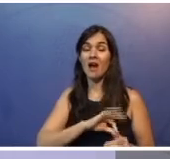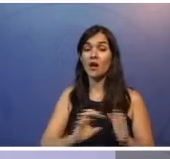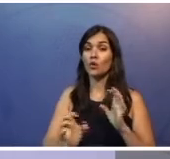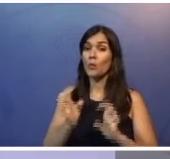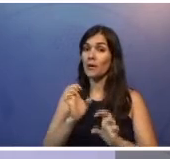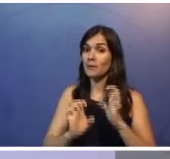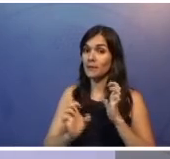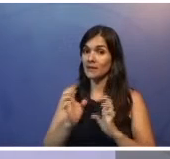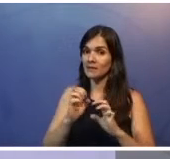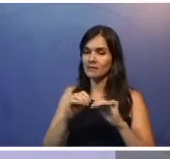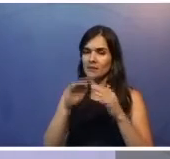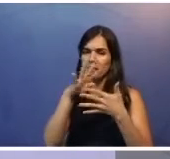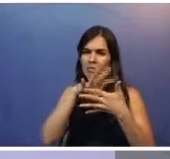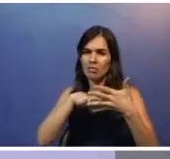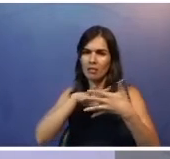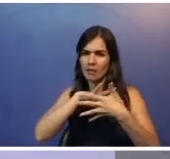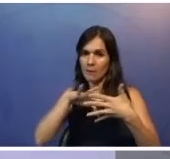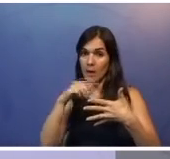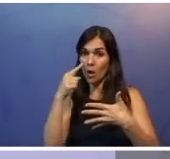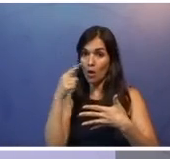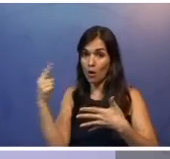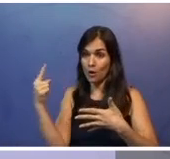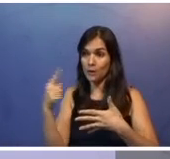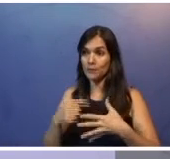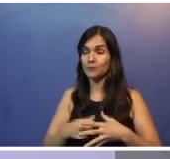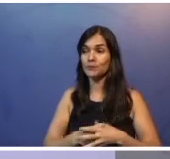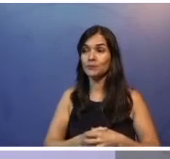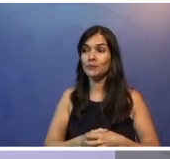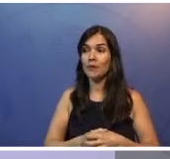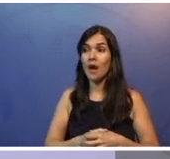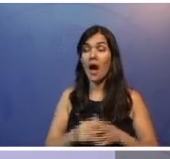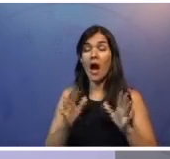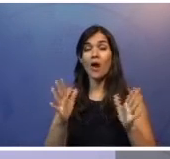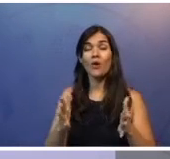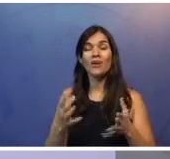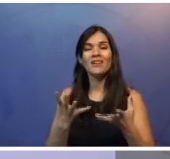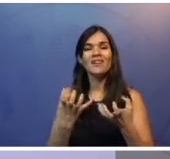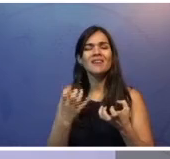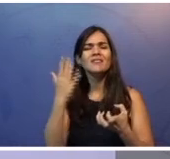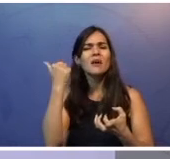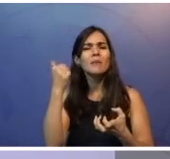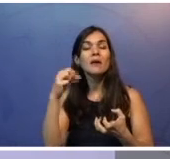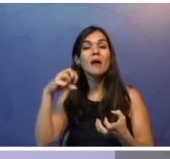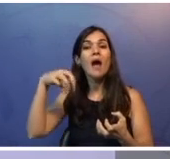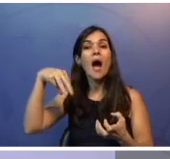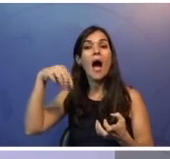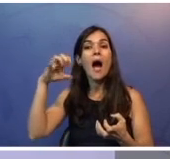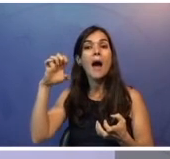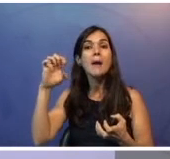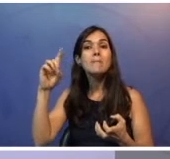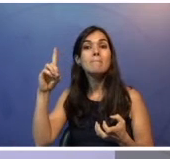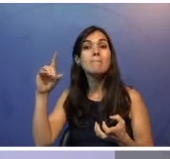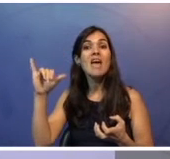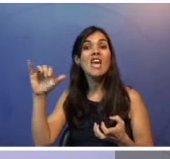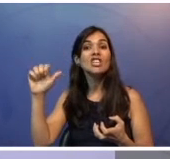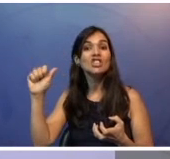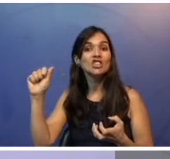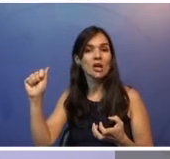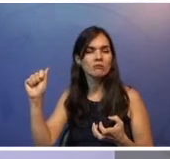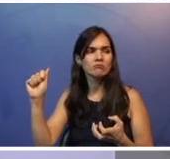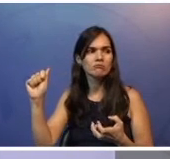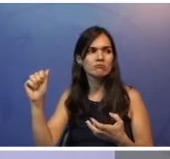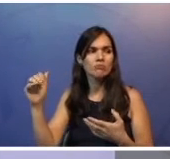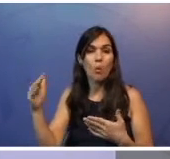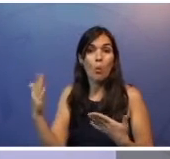dispostos na tabela a seguir determine a média desses salários agora aqui o